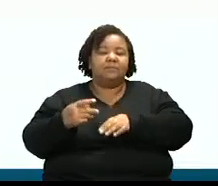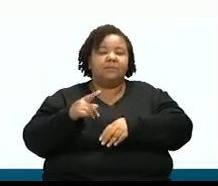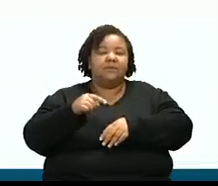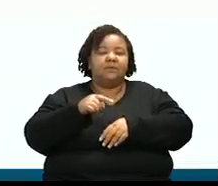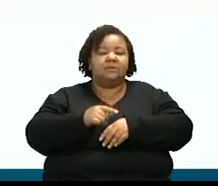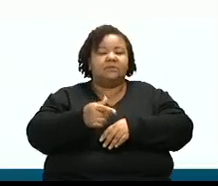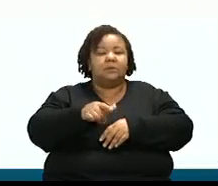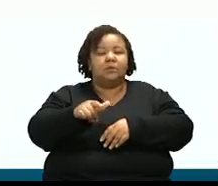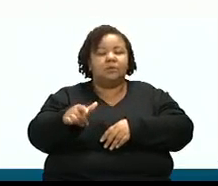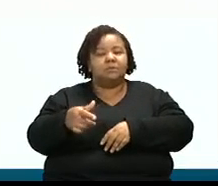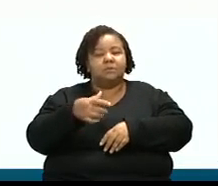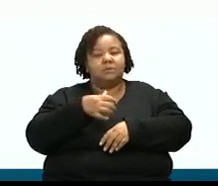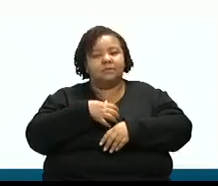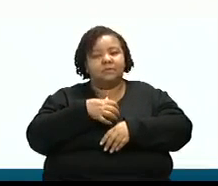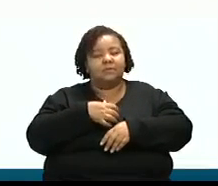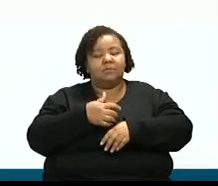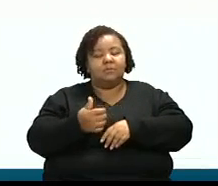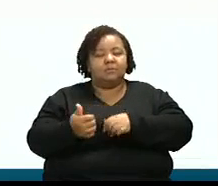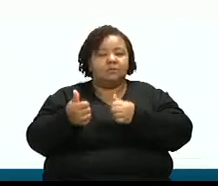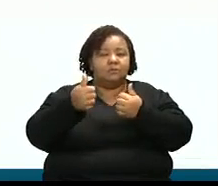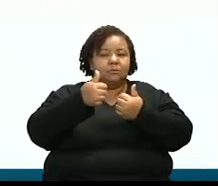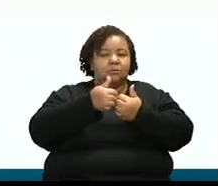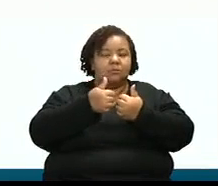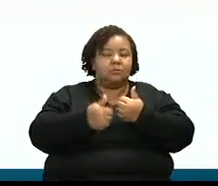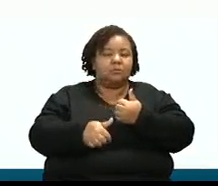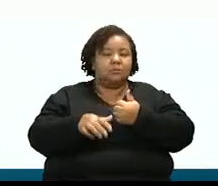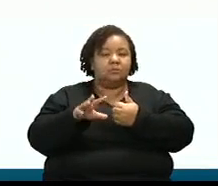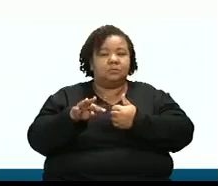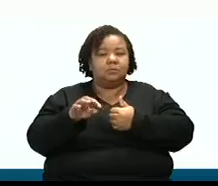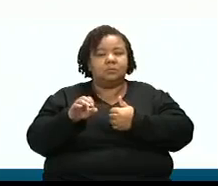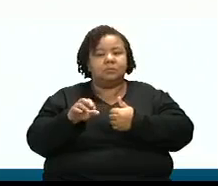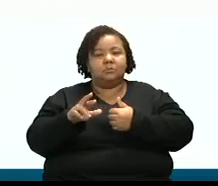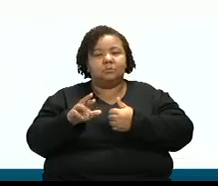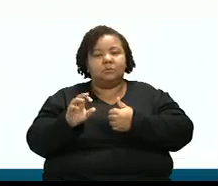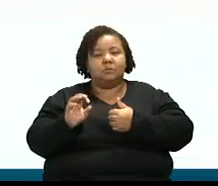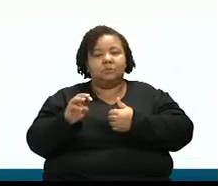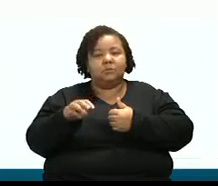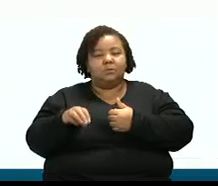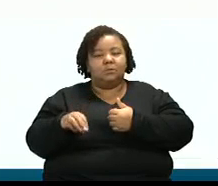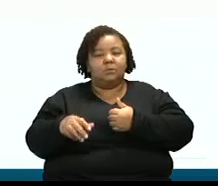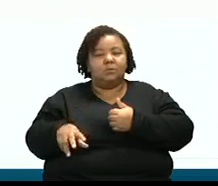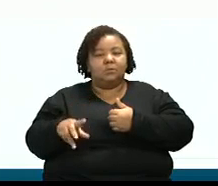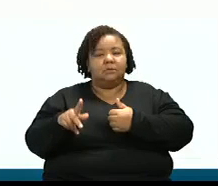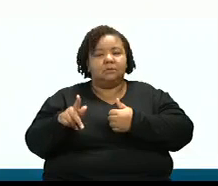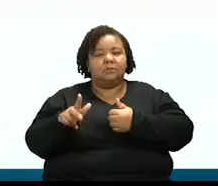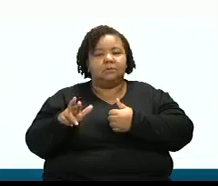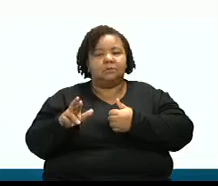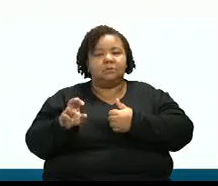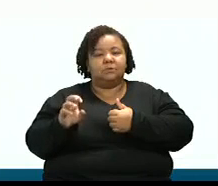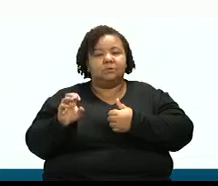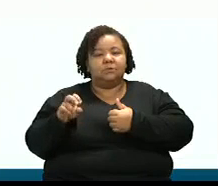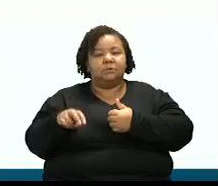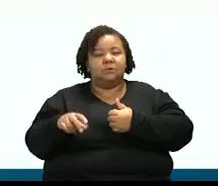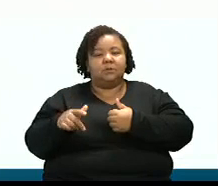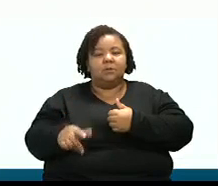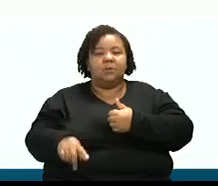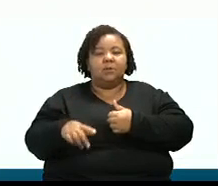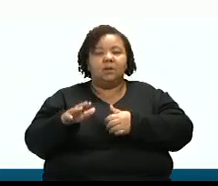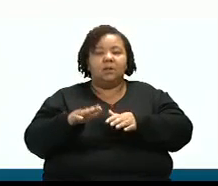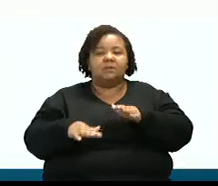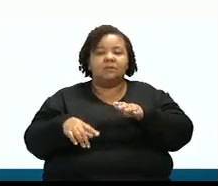uma outra forma de se representar o teorema de Green, que é a forma tangencial ou a circulação